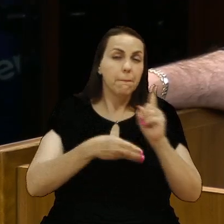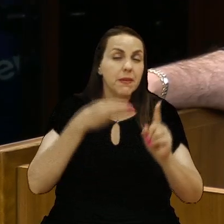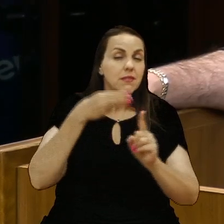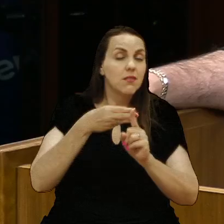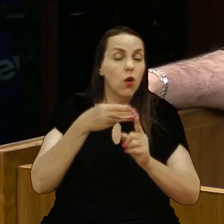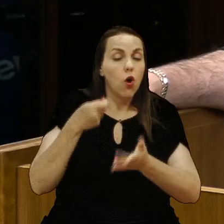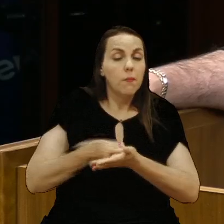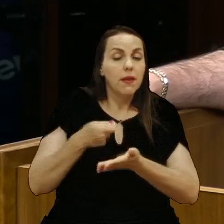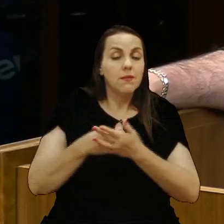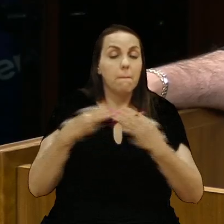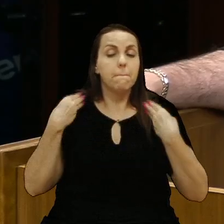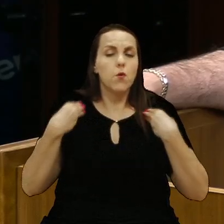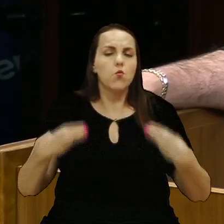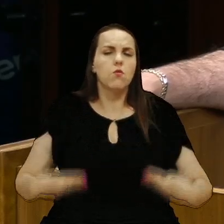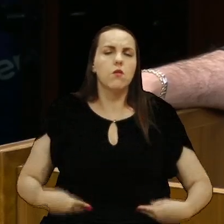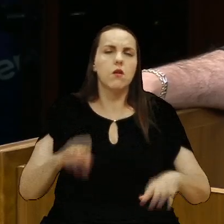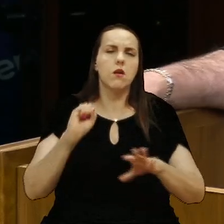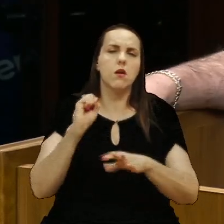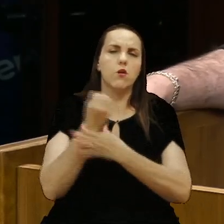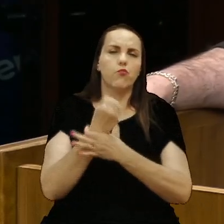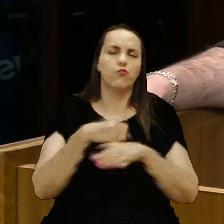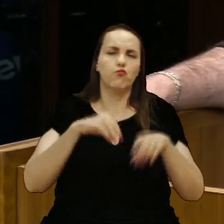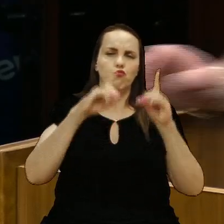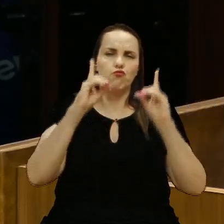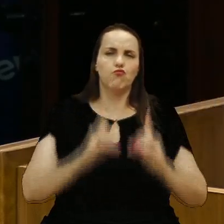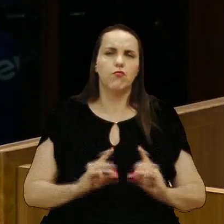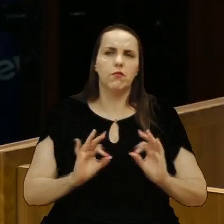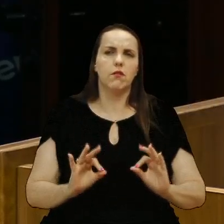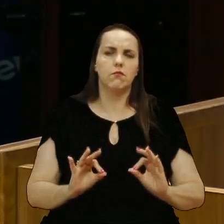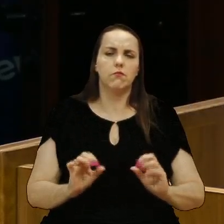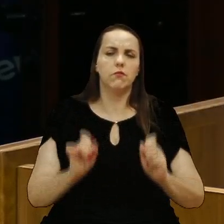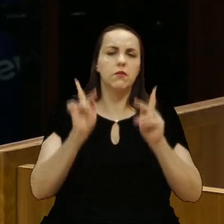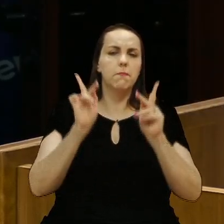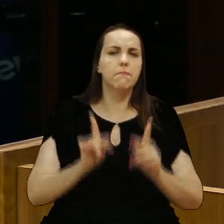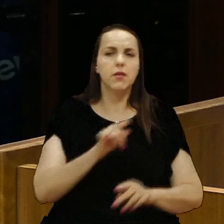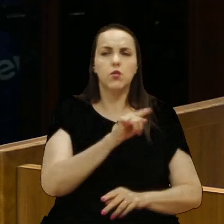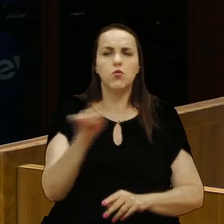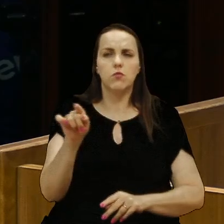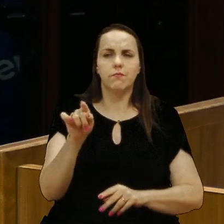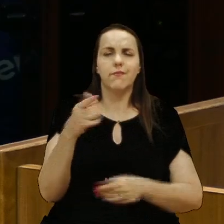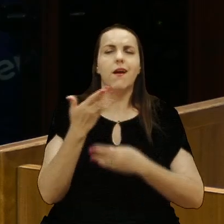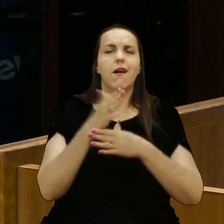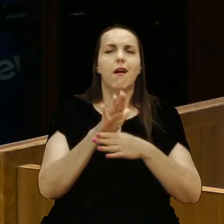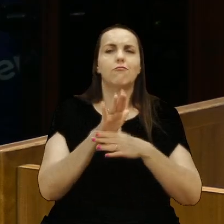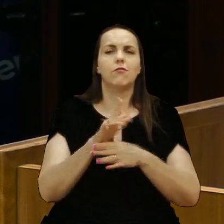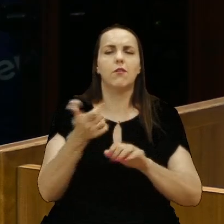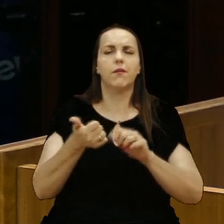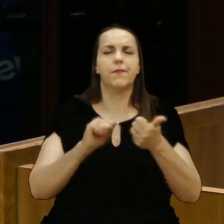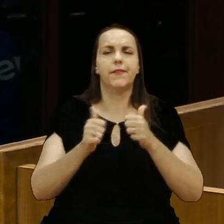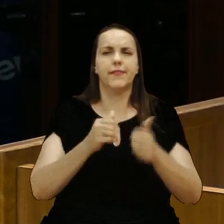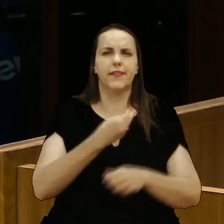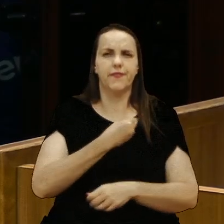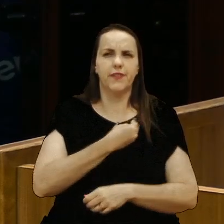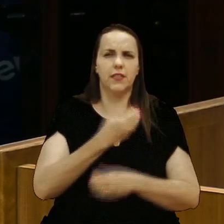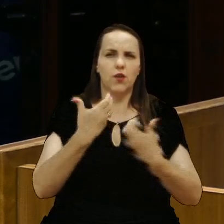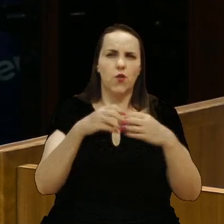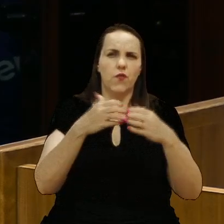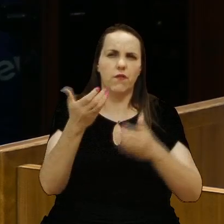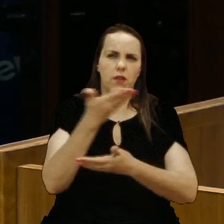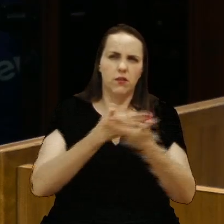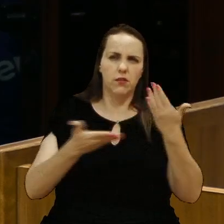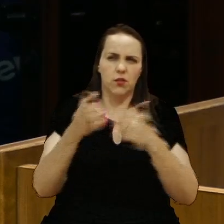obrigação moral é garantir a dignidade dessas pessoas e ajudar elas a terem qualidade de vida no convívio em